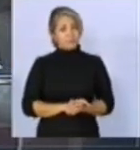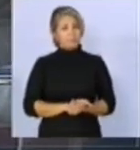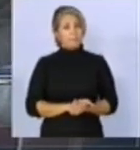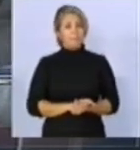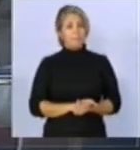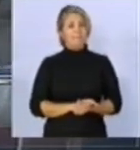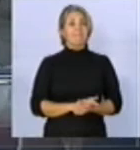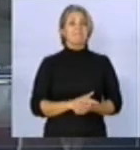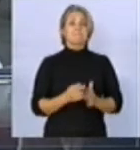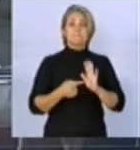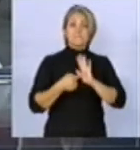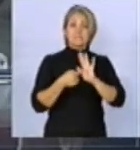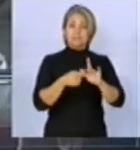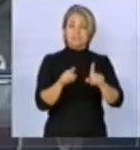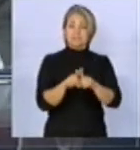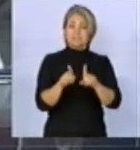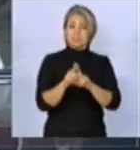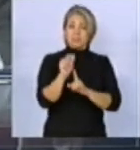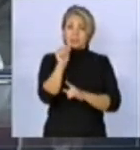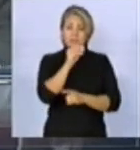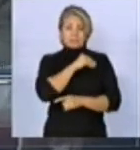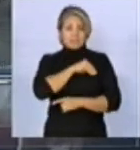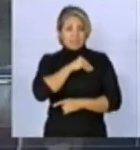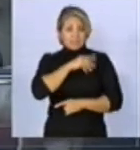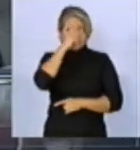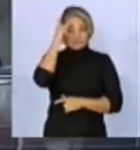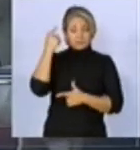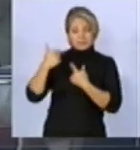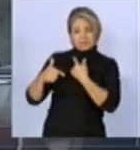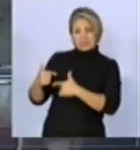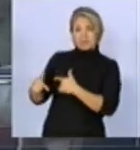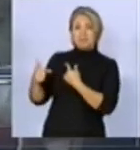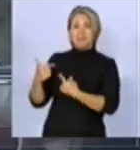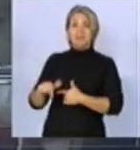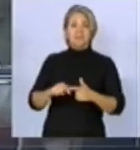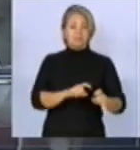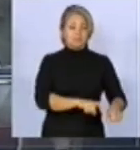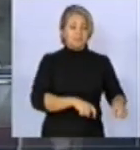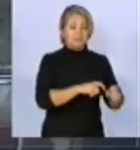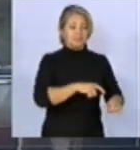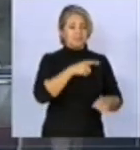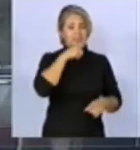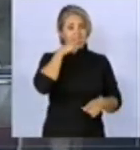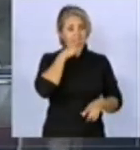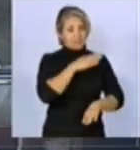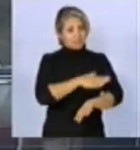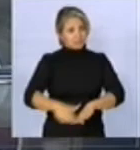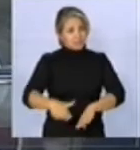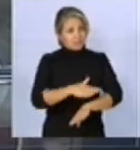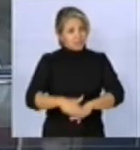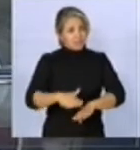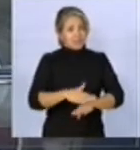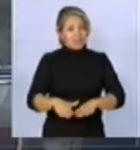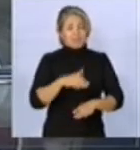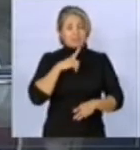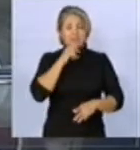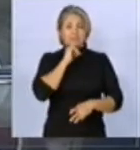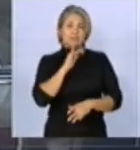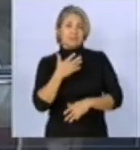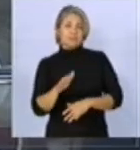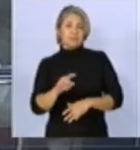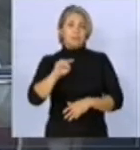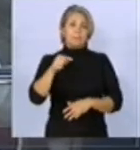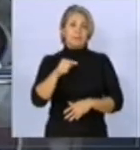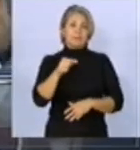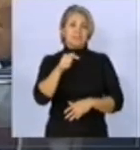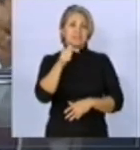E aí eu tô colocando a remuneração média do Trabalhador na cana-de-açúcar lá eu o safrista em torno de